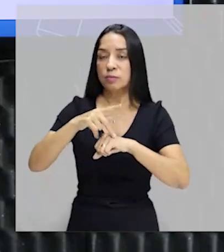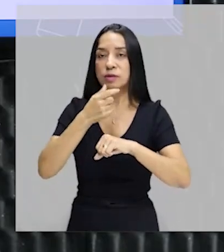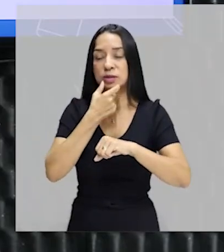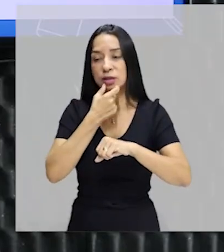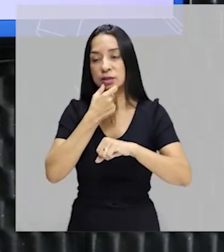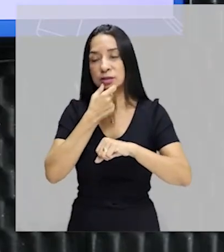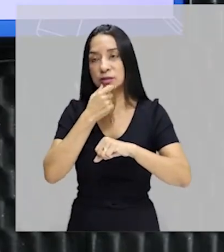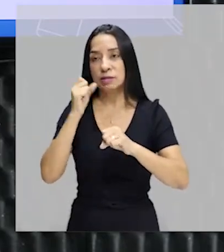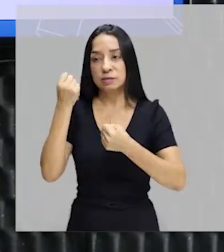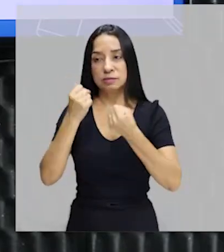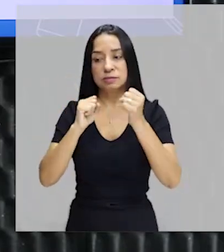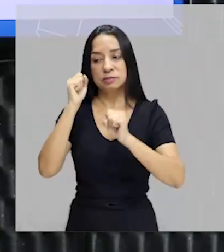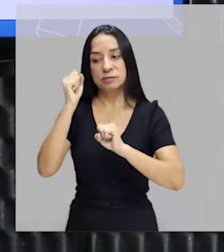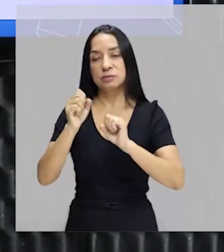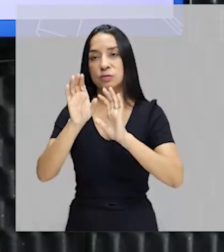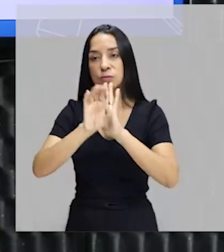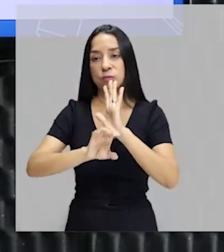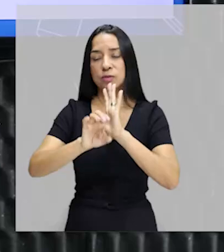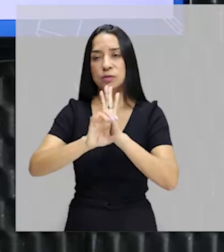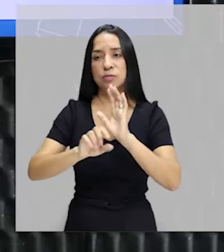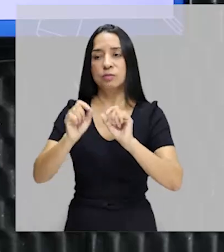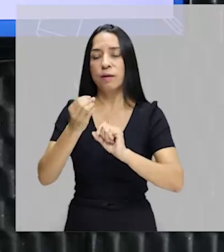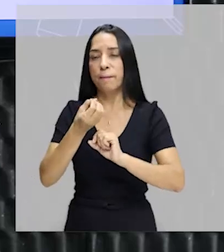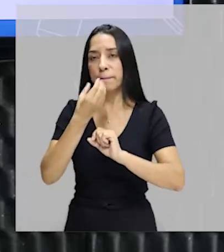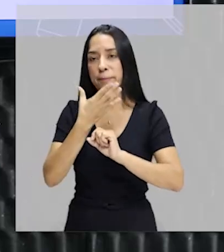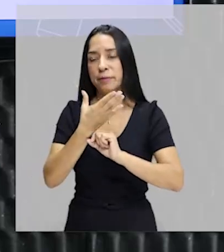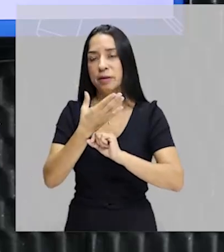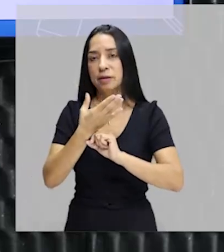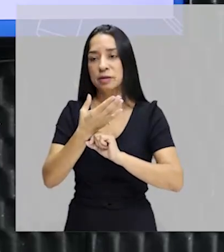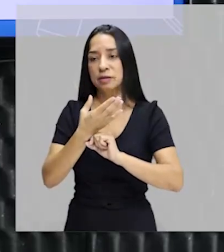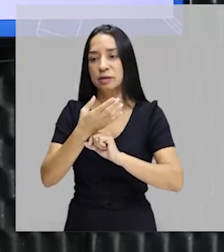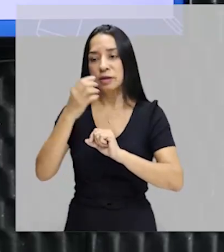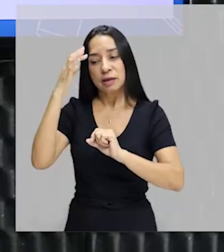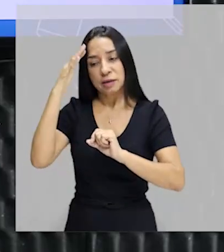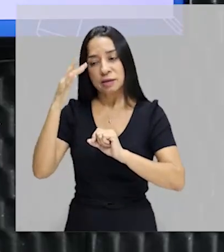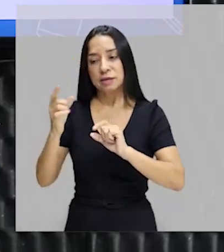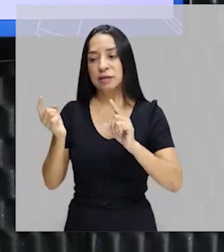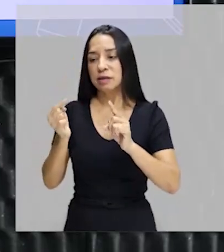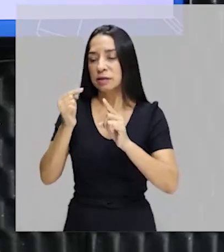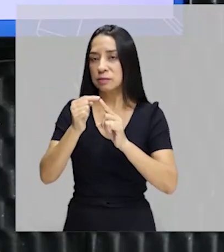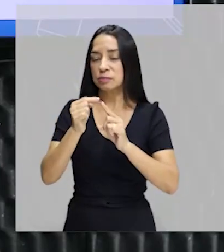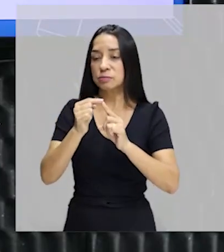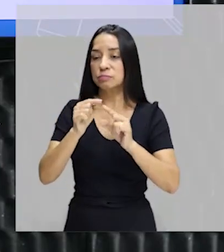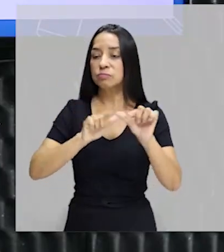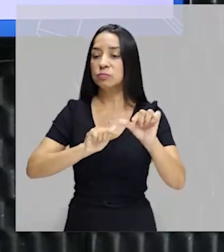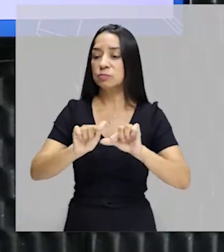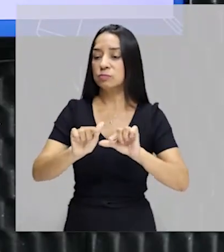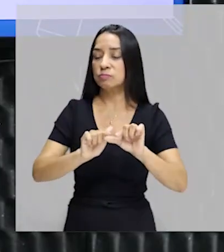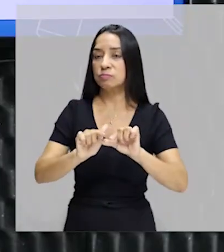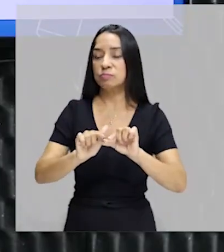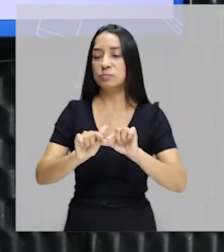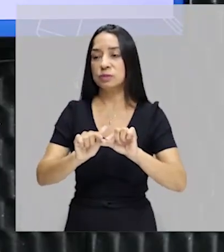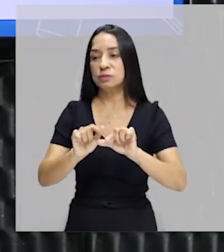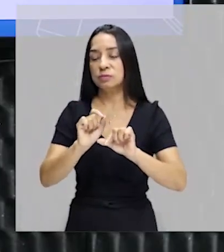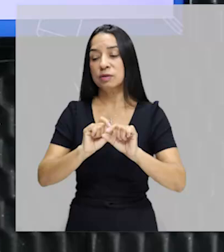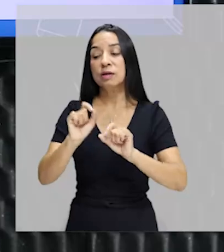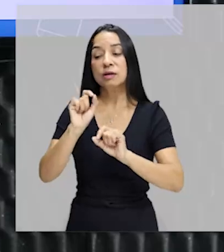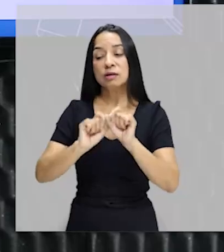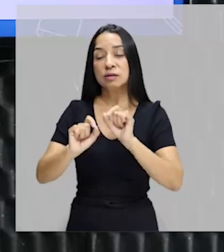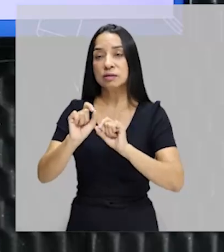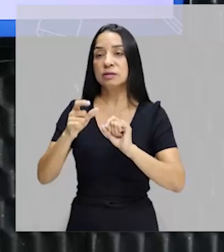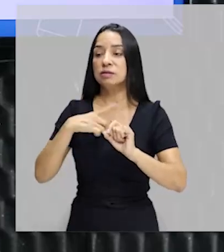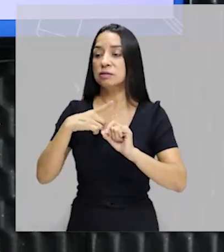na verdade, ela define muito bem essa ideia de que o trabalho está associado a quem